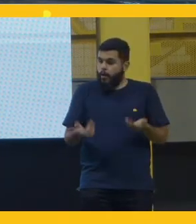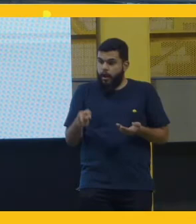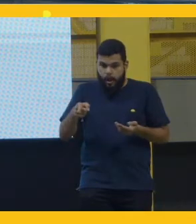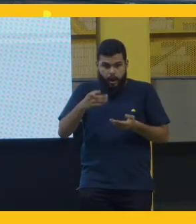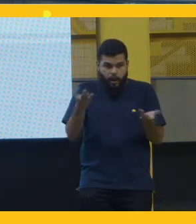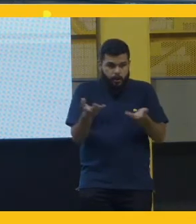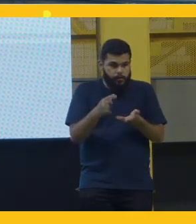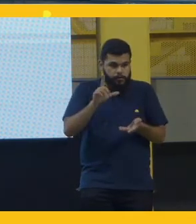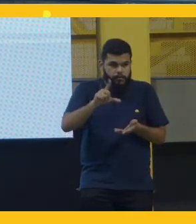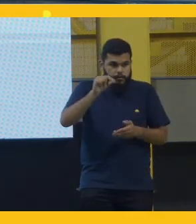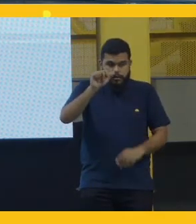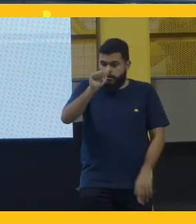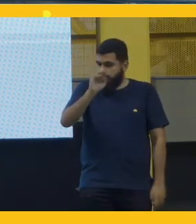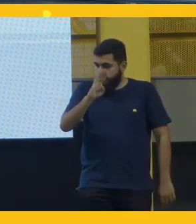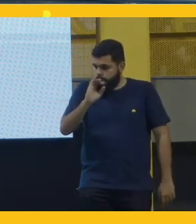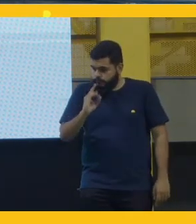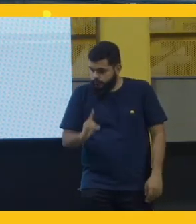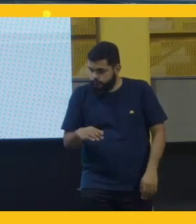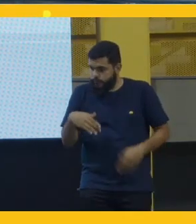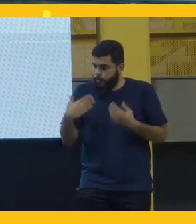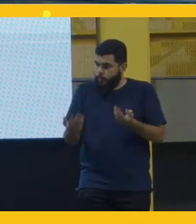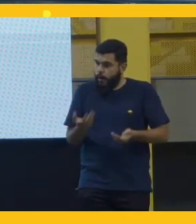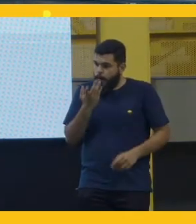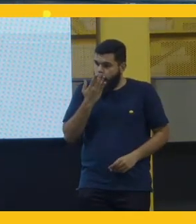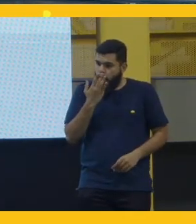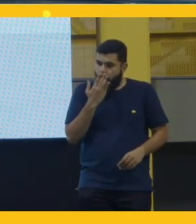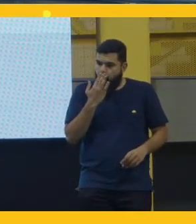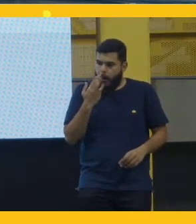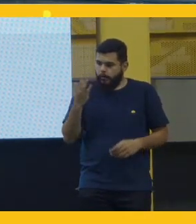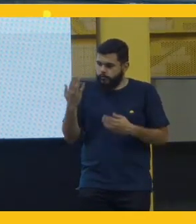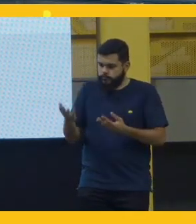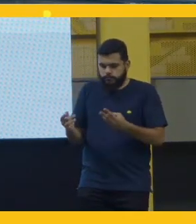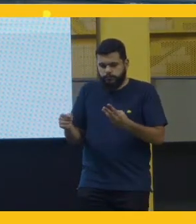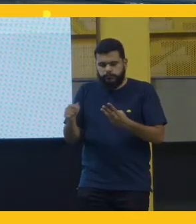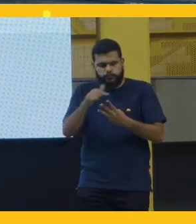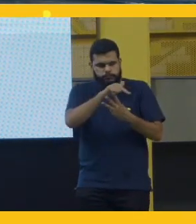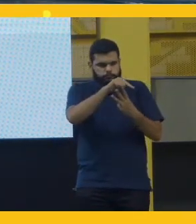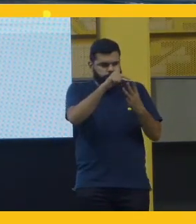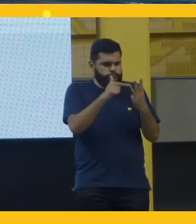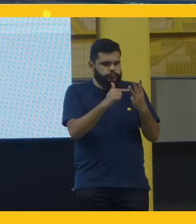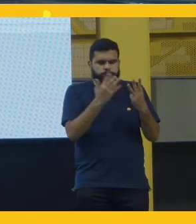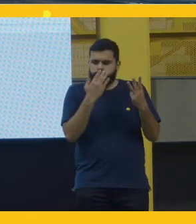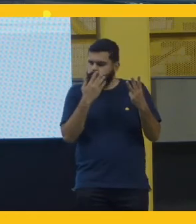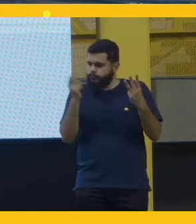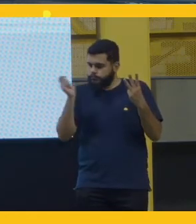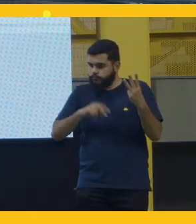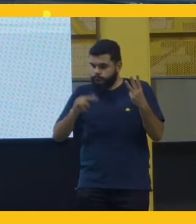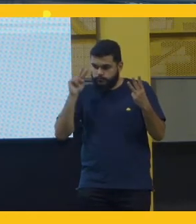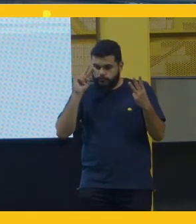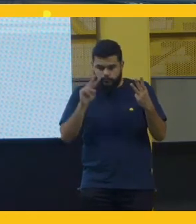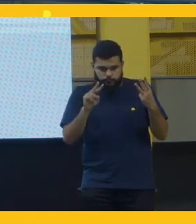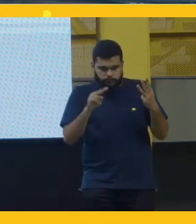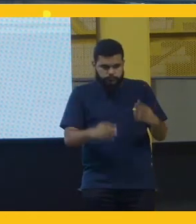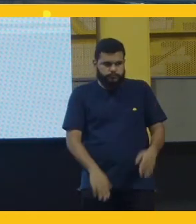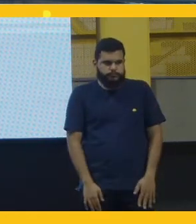alternativa que mostra quais as cores das três faixas seriam vistas pelos